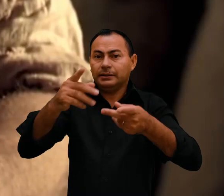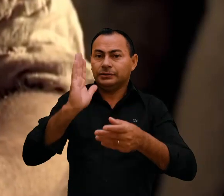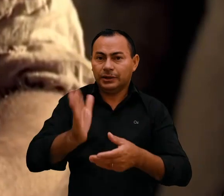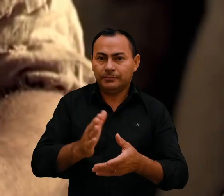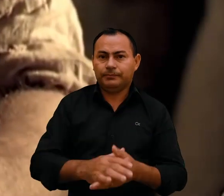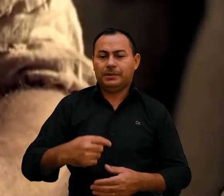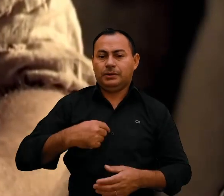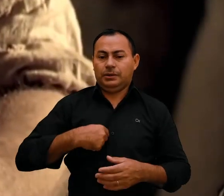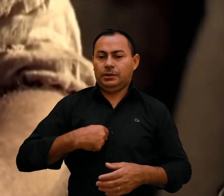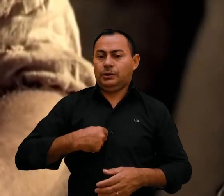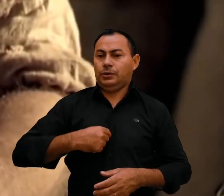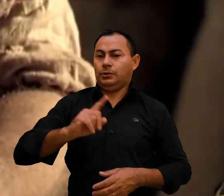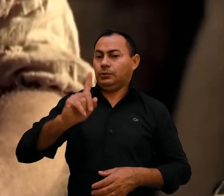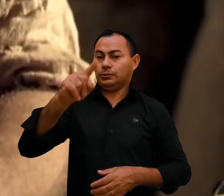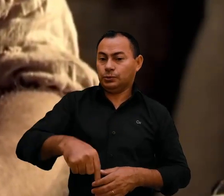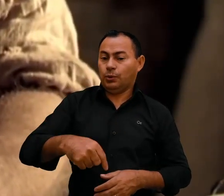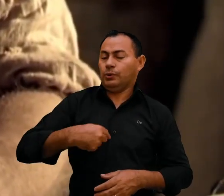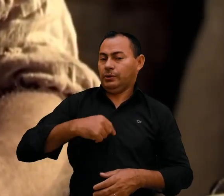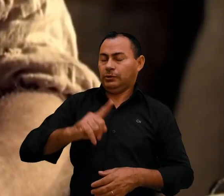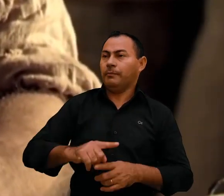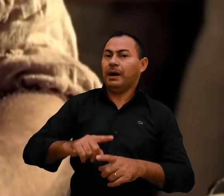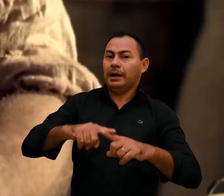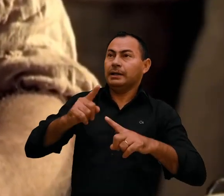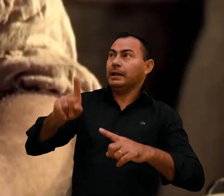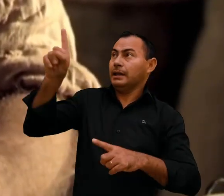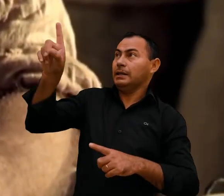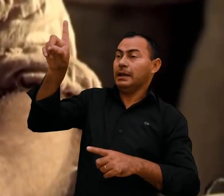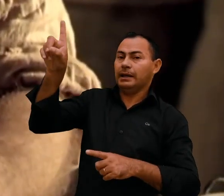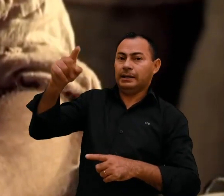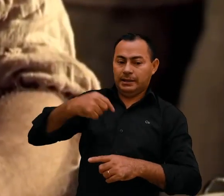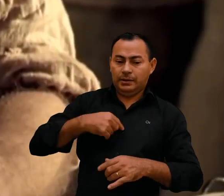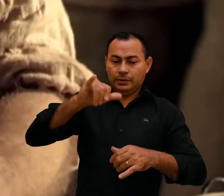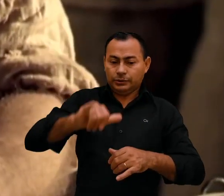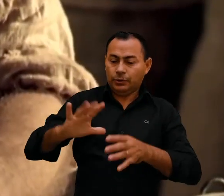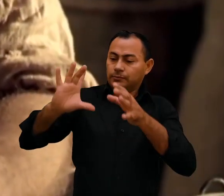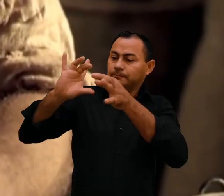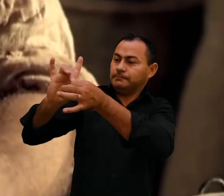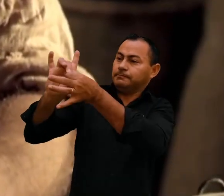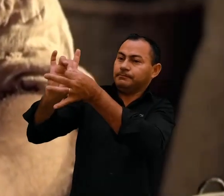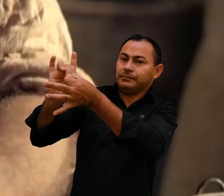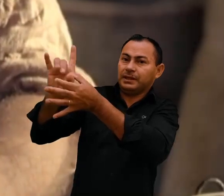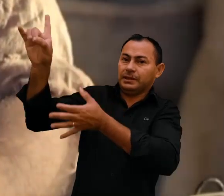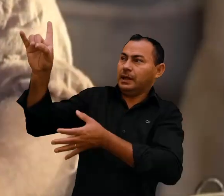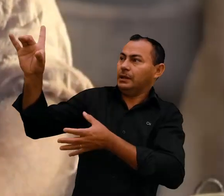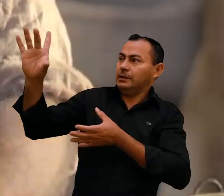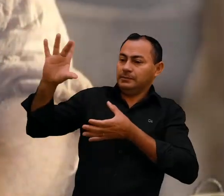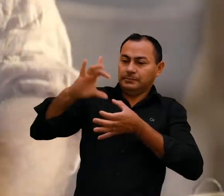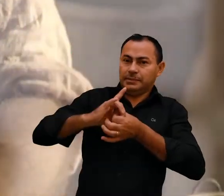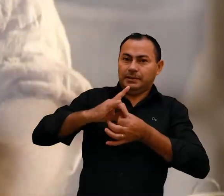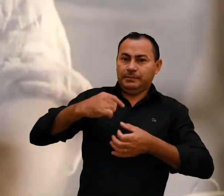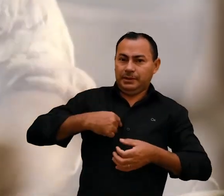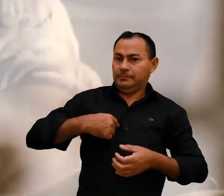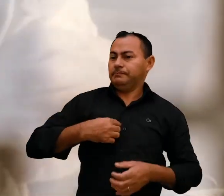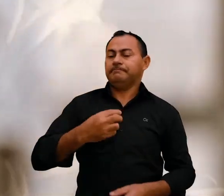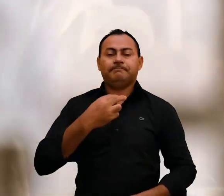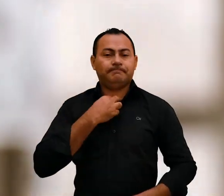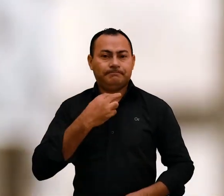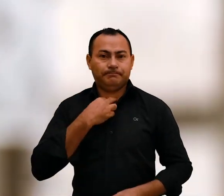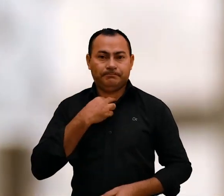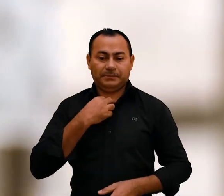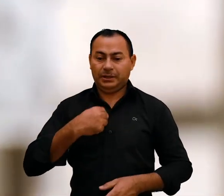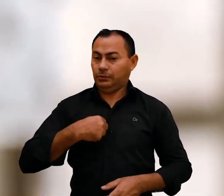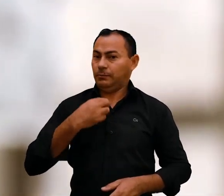e eu não sou mas ele é e eu estou nele e ele está em mim